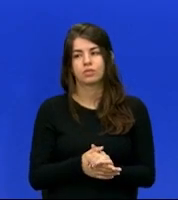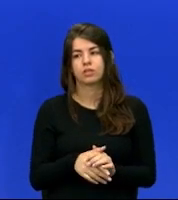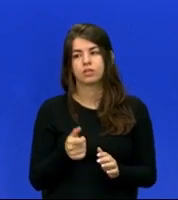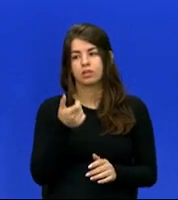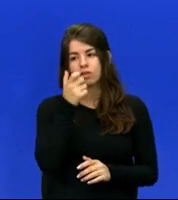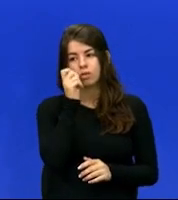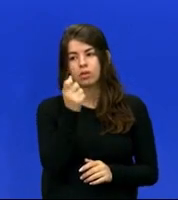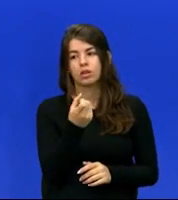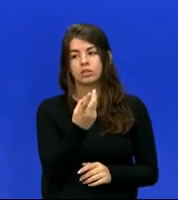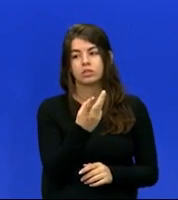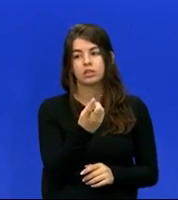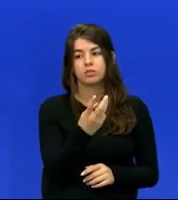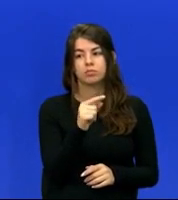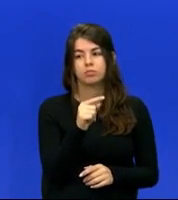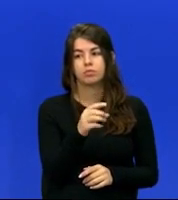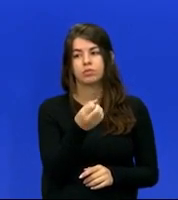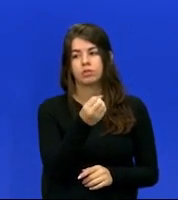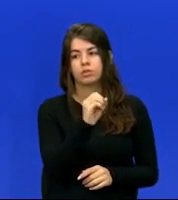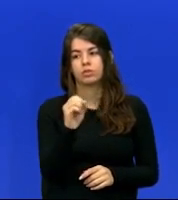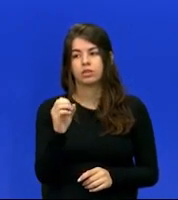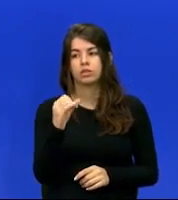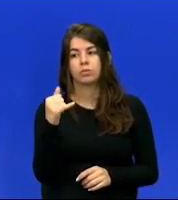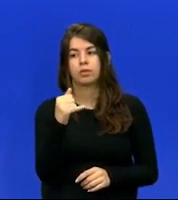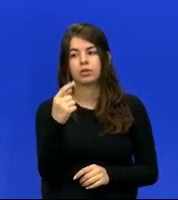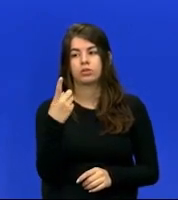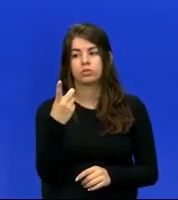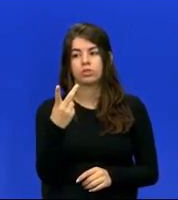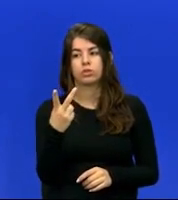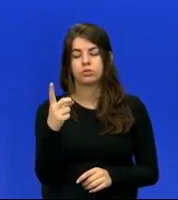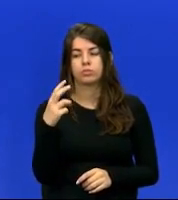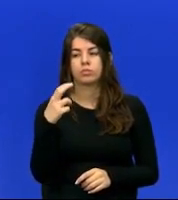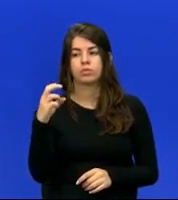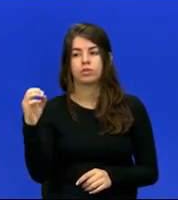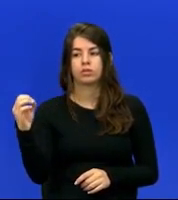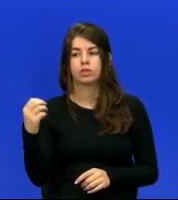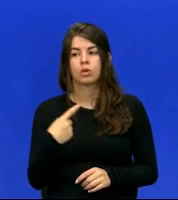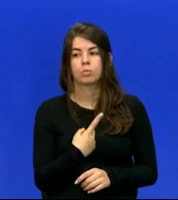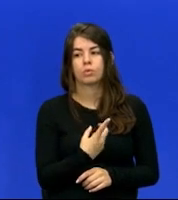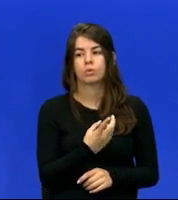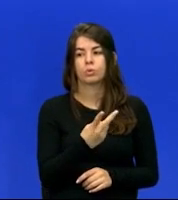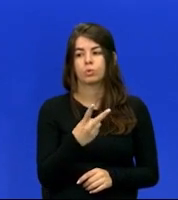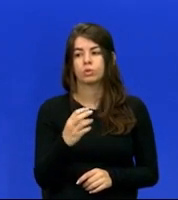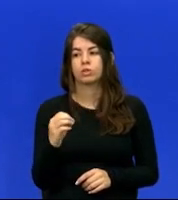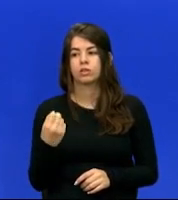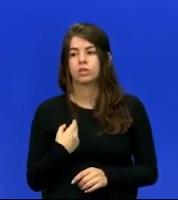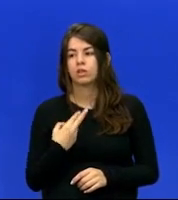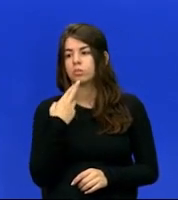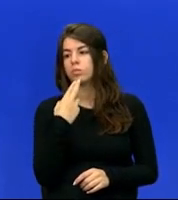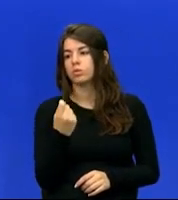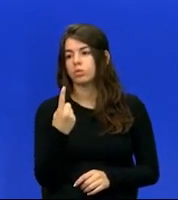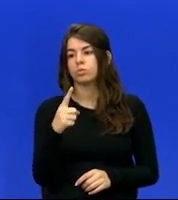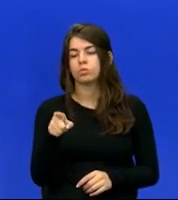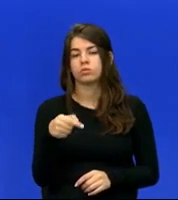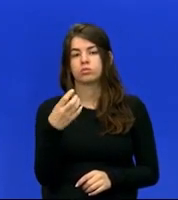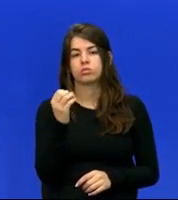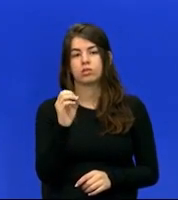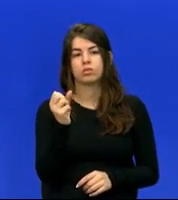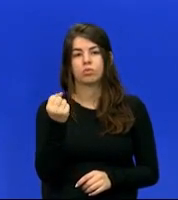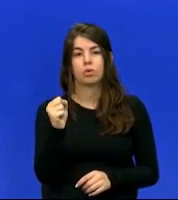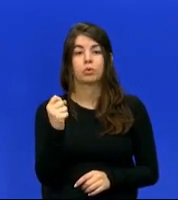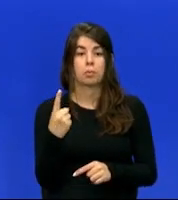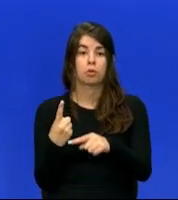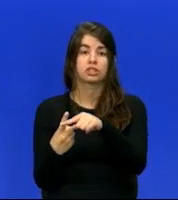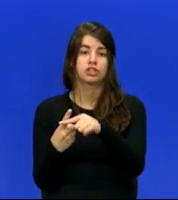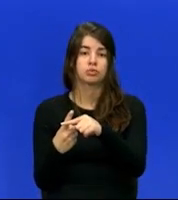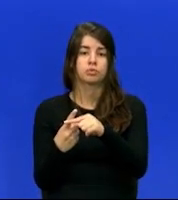X para mim é o 13.800 menos 12.500 sobre 1.200, que eu vou encontrar um valor automaticamente